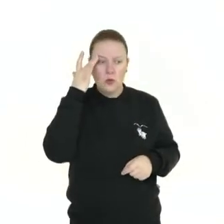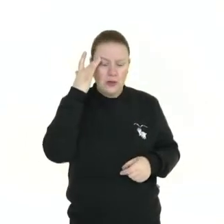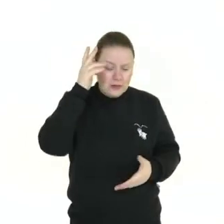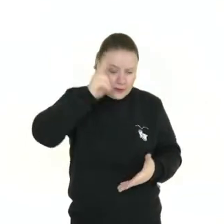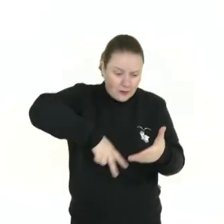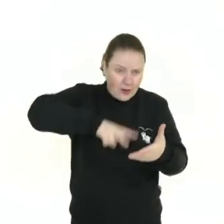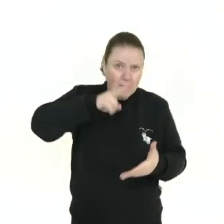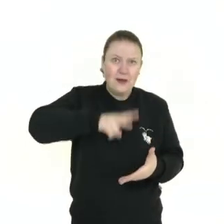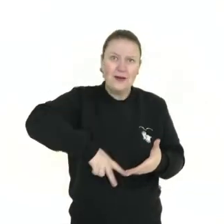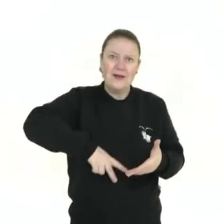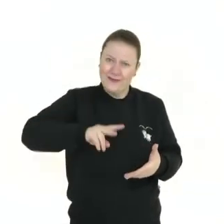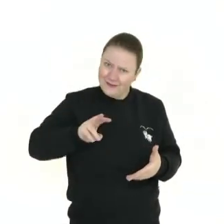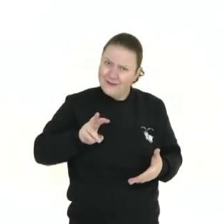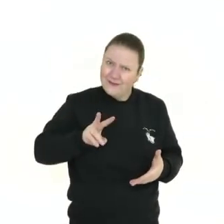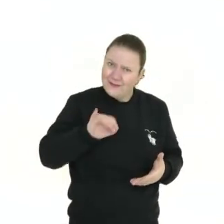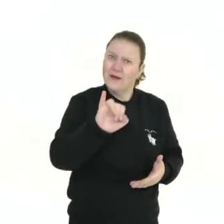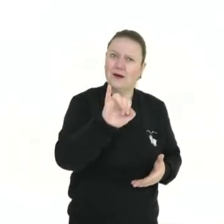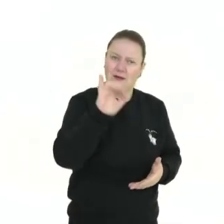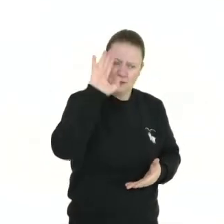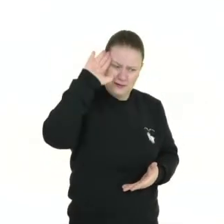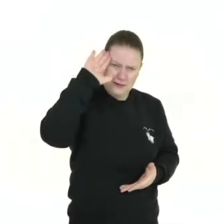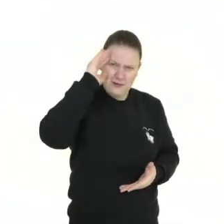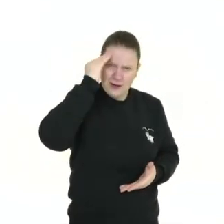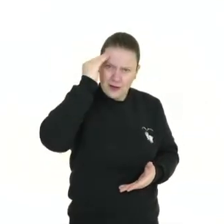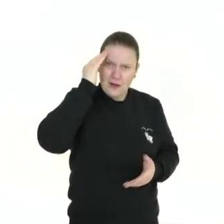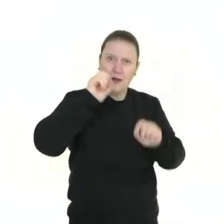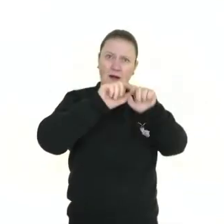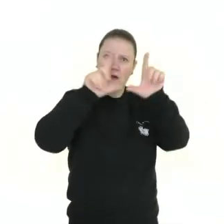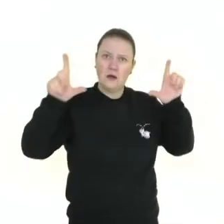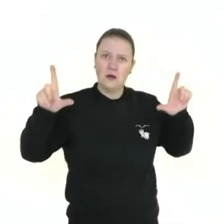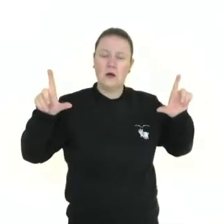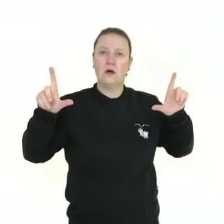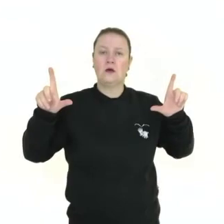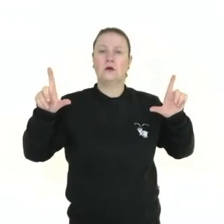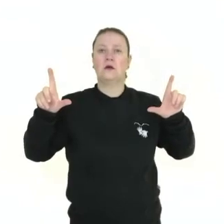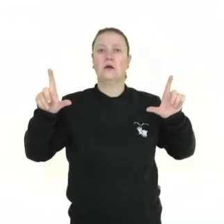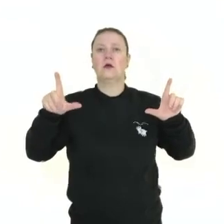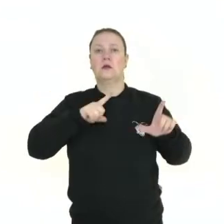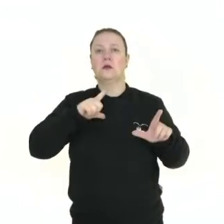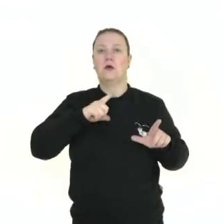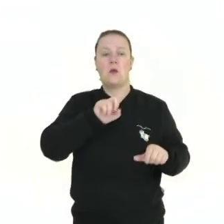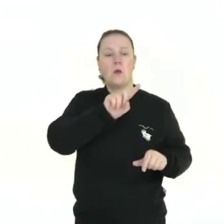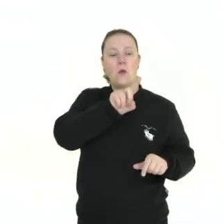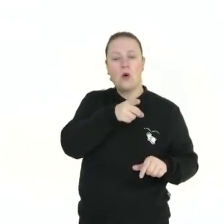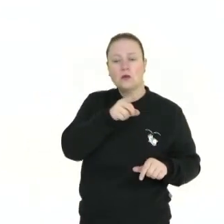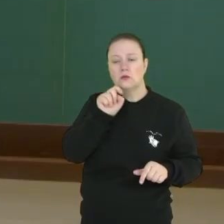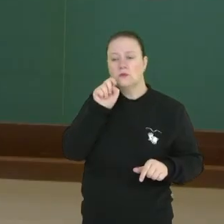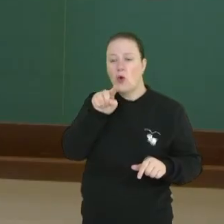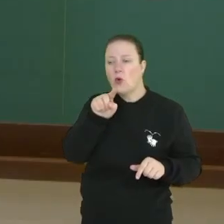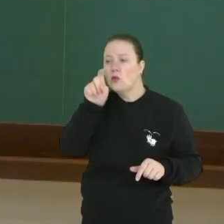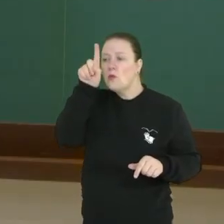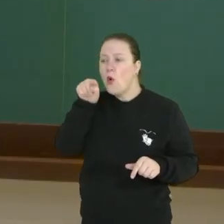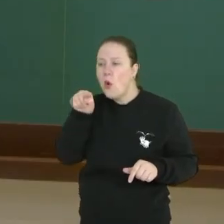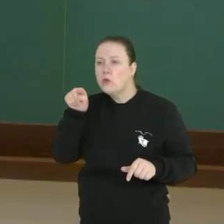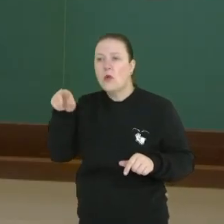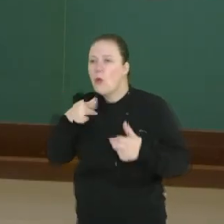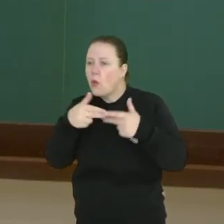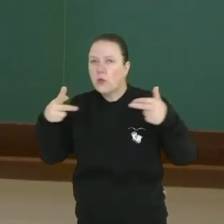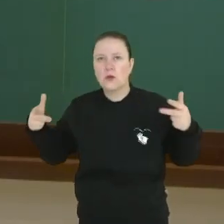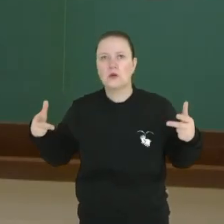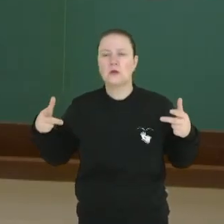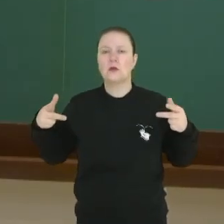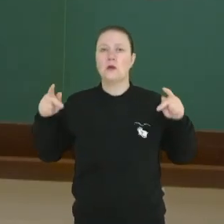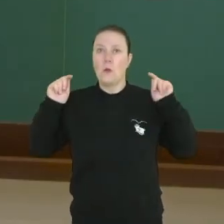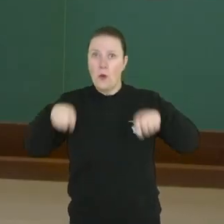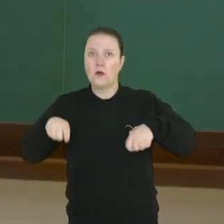transmitido. E a compreensão da mensagem ocorre pelo uso correto da pontuação, acentuação e outros sinais, né, que podem constar